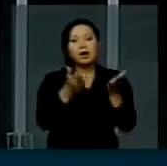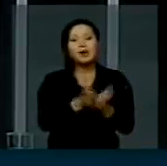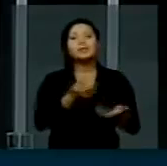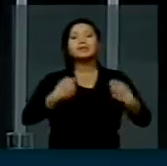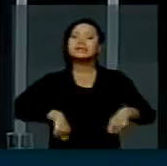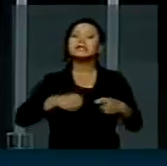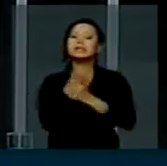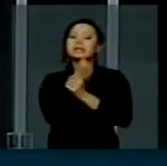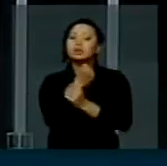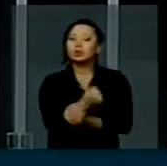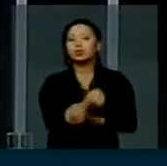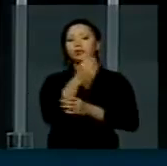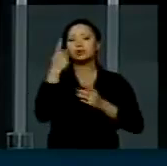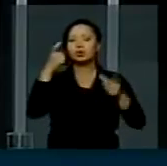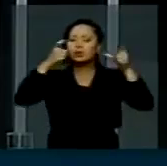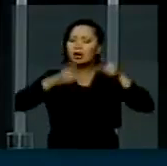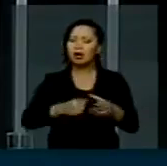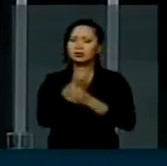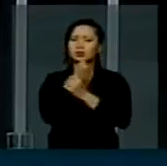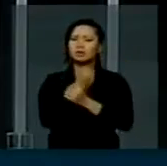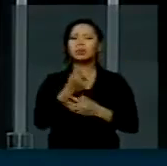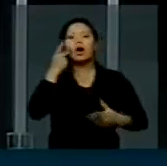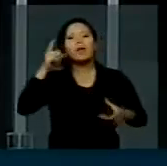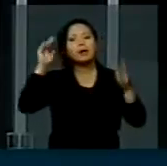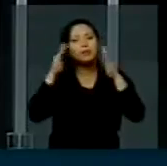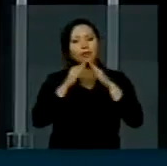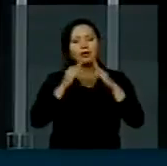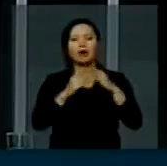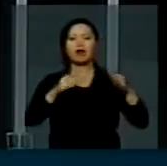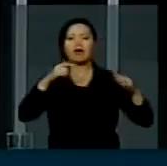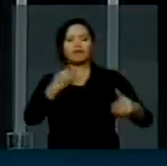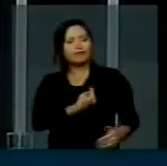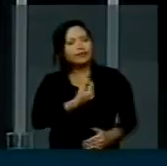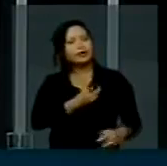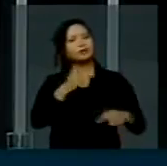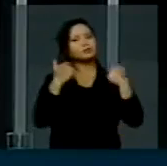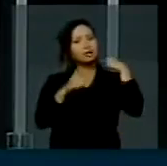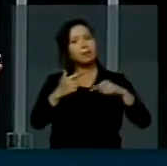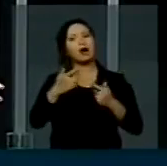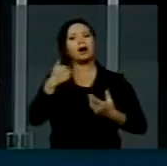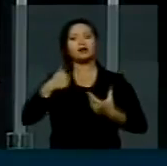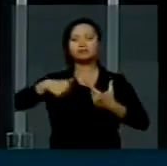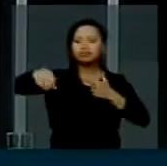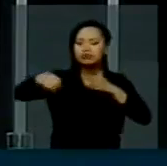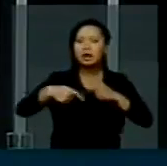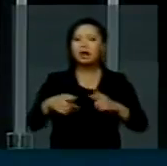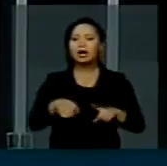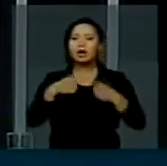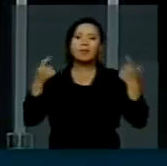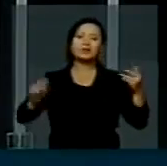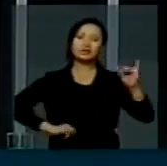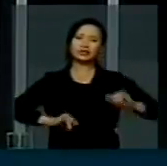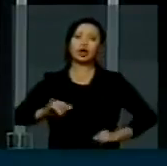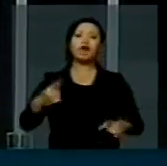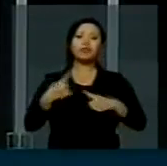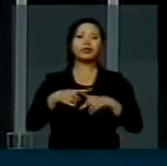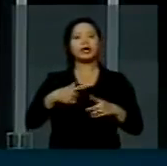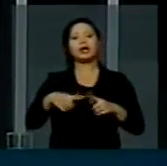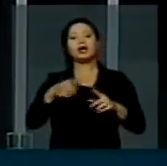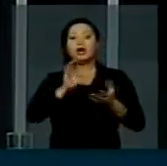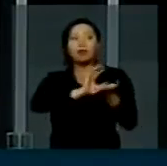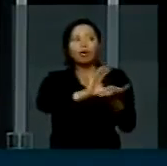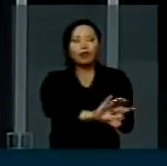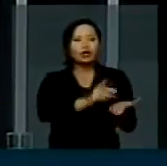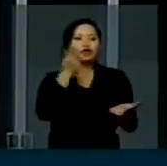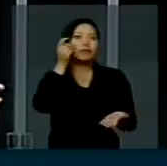local para morar, para viver, para trabalhar, para se locomover, e que muitas vezes ficam à deriva porque não teve um trabalho preventivo